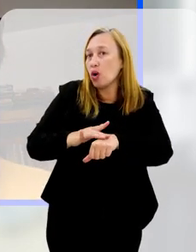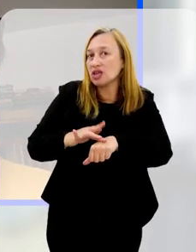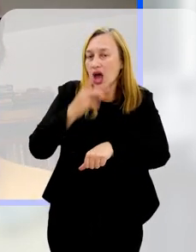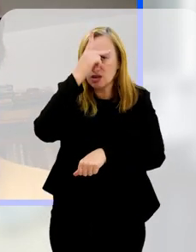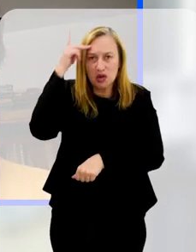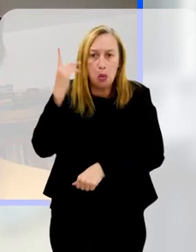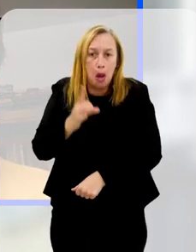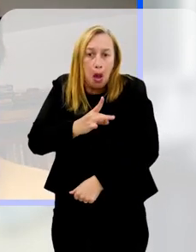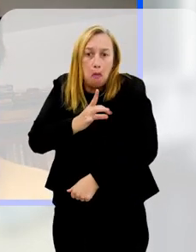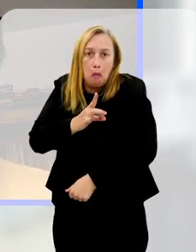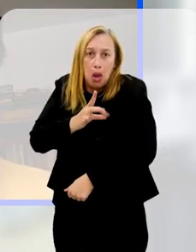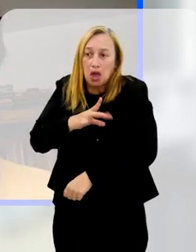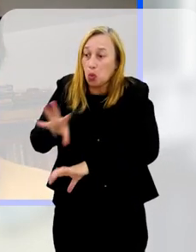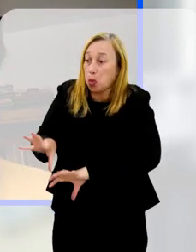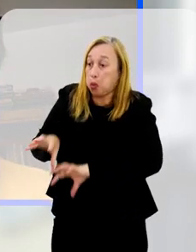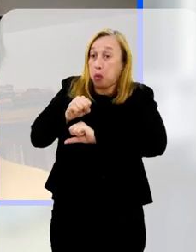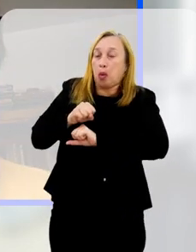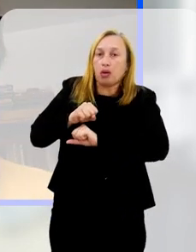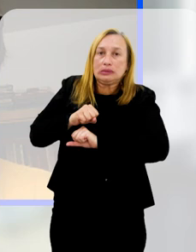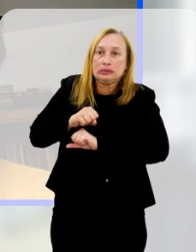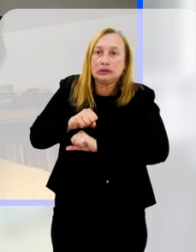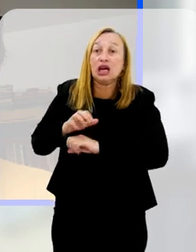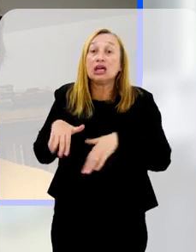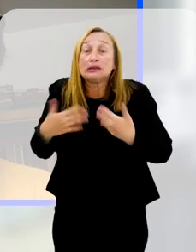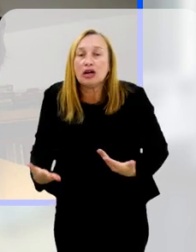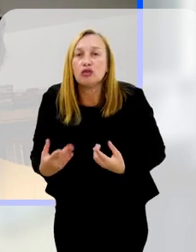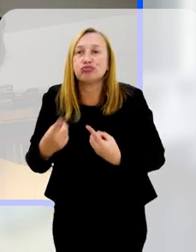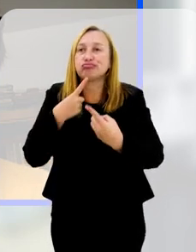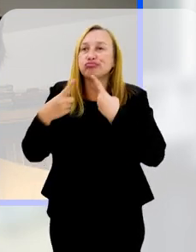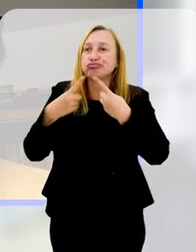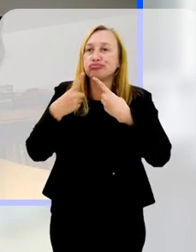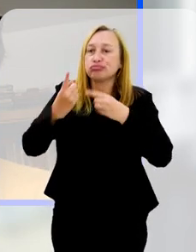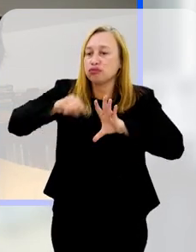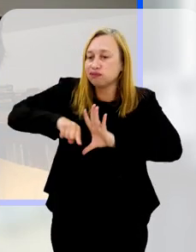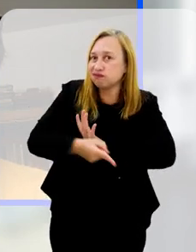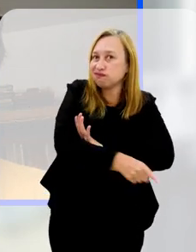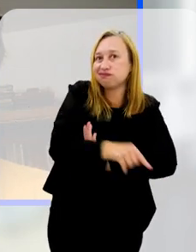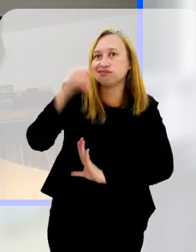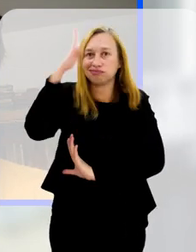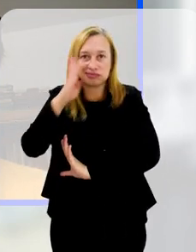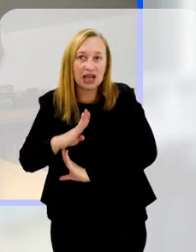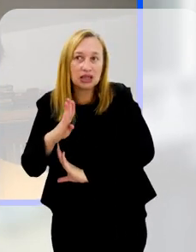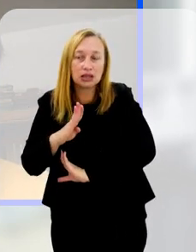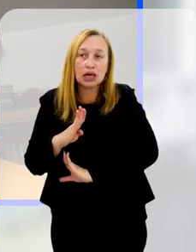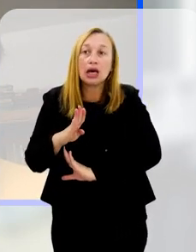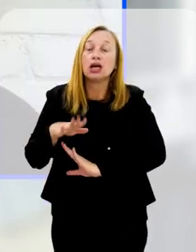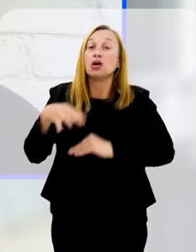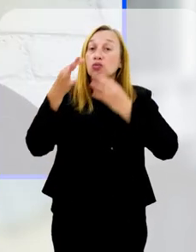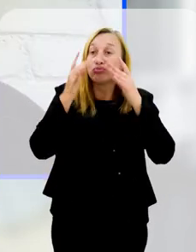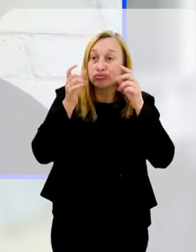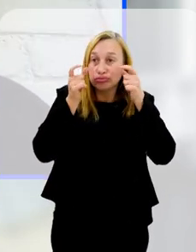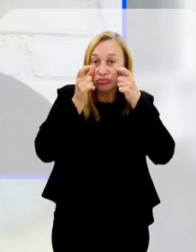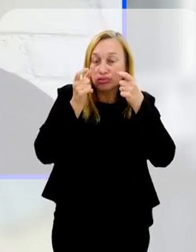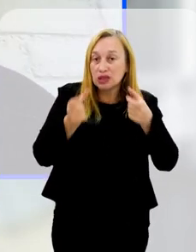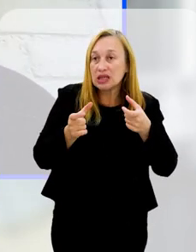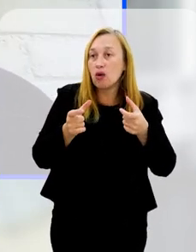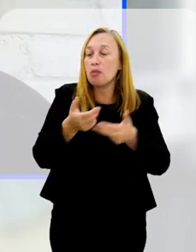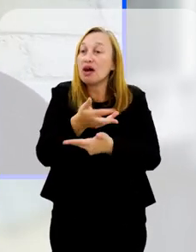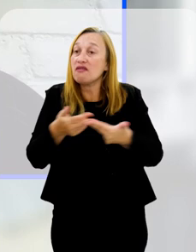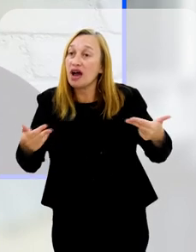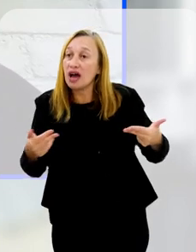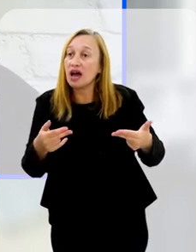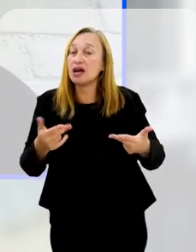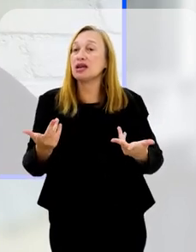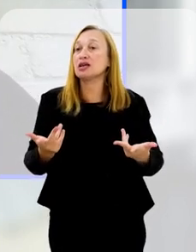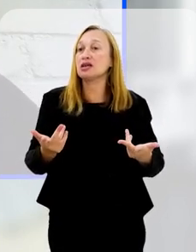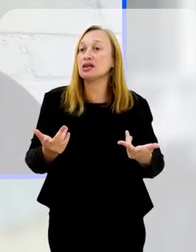doença, e as pessoas tinham medo de adquirir a doença. Então, isso foi um debate muito forte no Brasil. E aí eu chamo a atenção para a